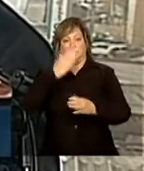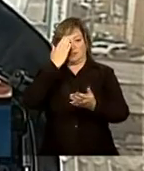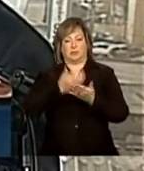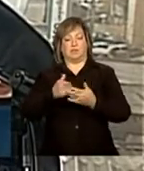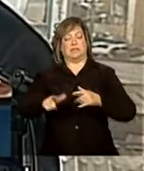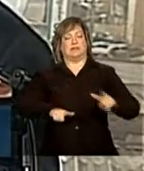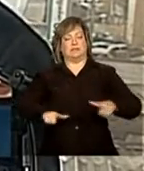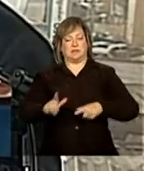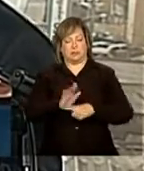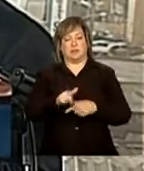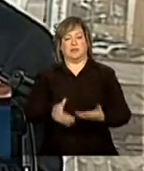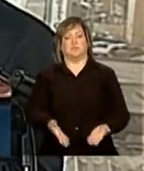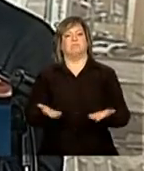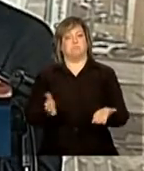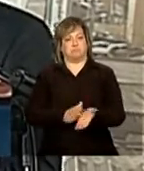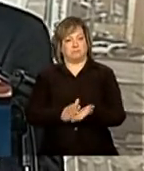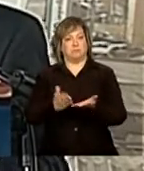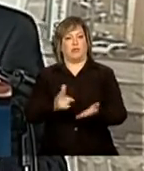e trabalhou por ela.